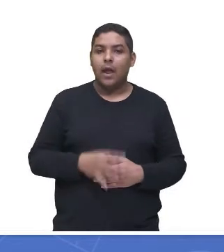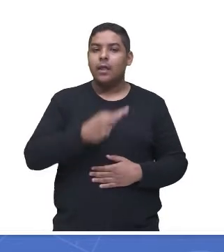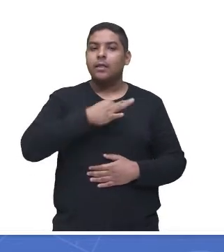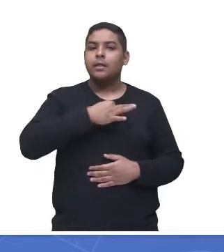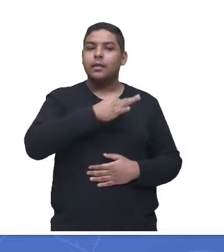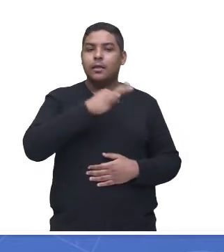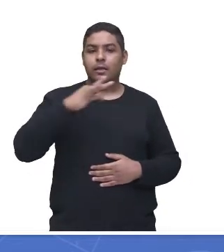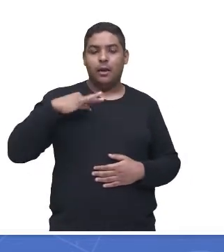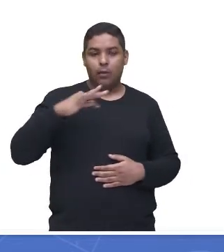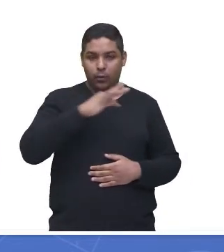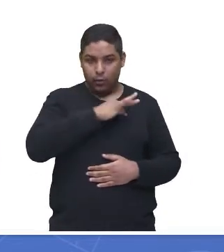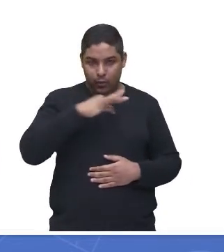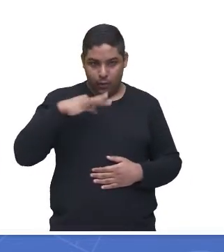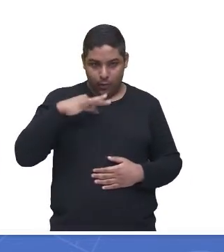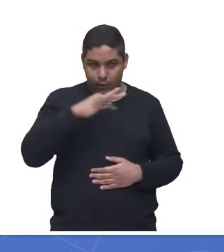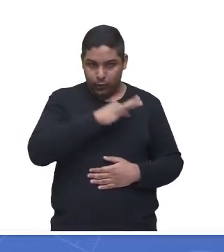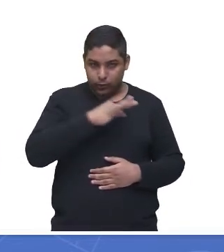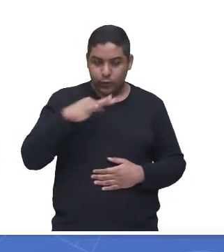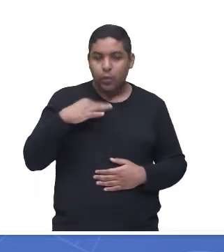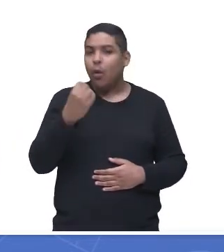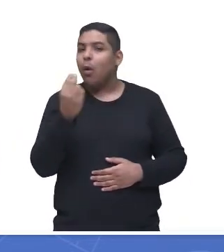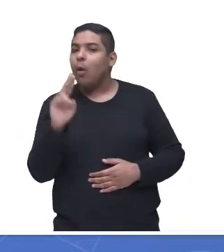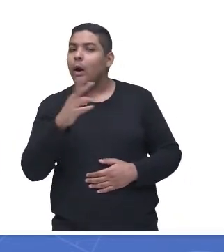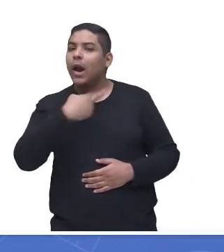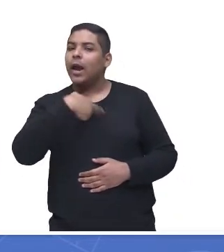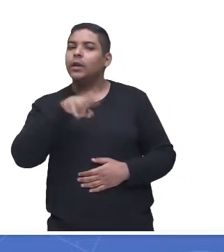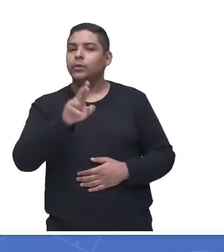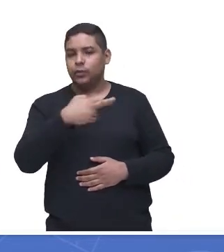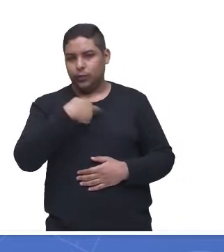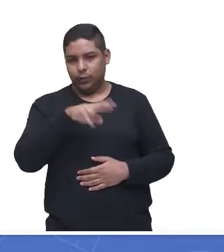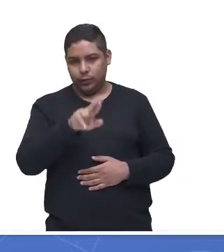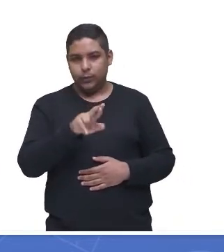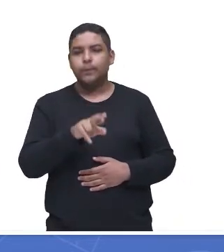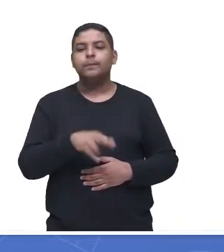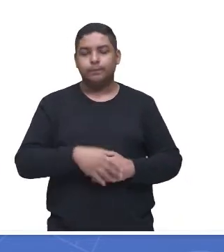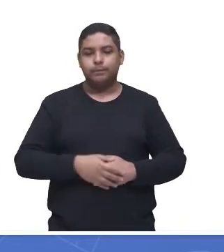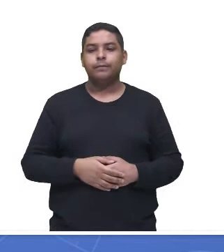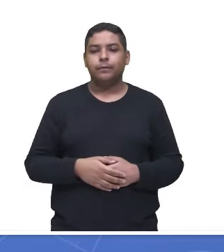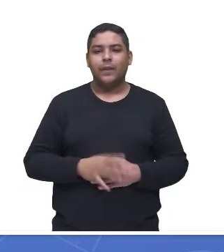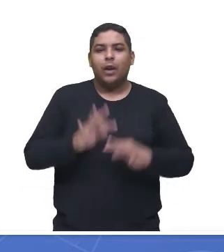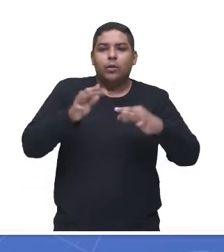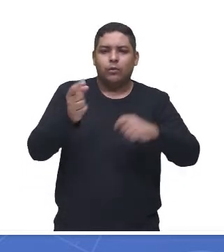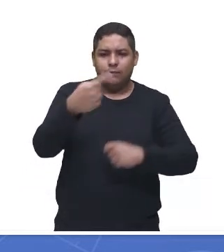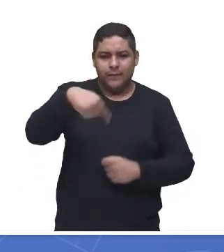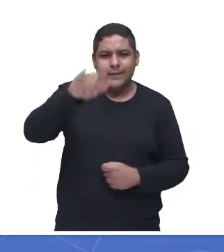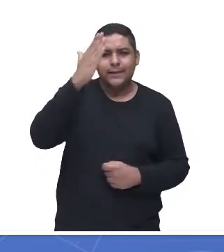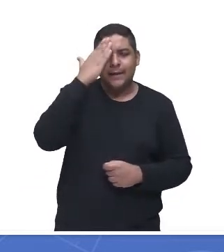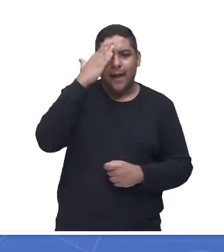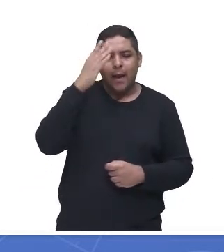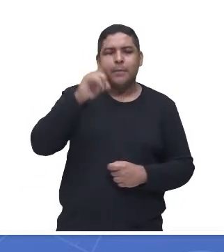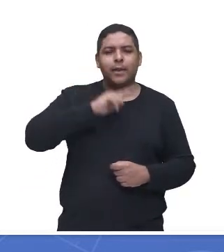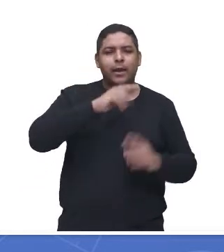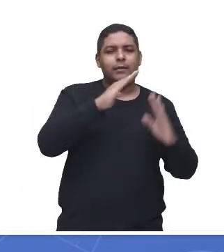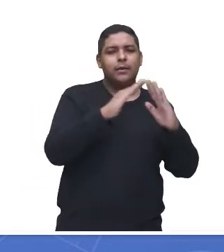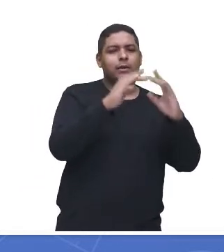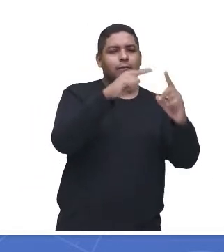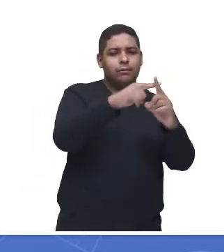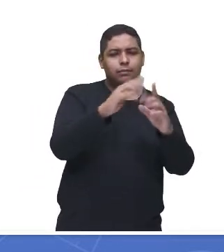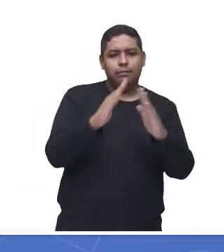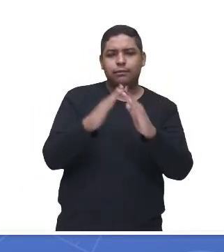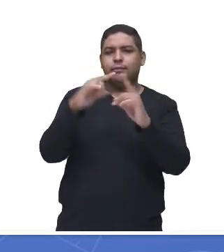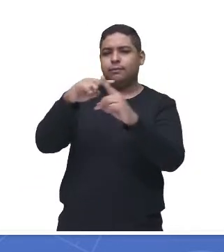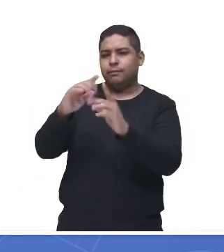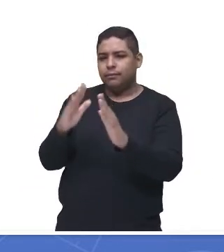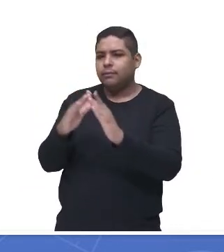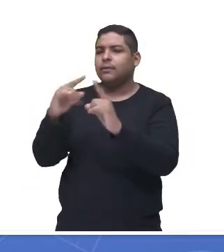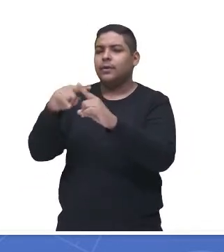teológico ou conhecimento religioso. Todo mundo sabe que existem muitas igrejas, né, espalhadas pelo mundo. Se você